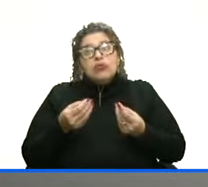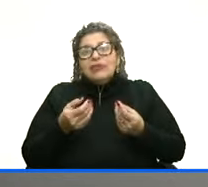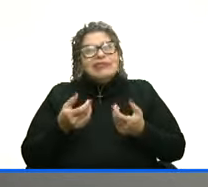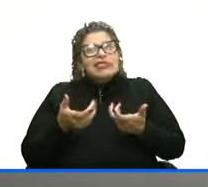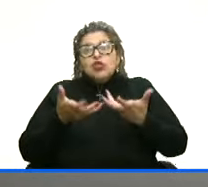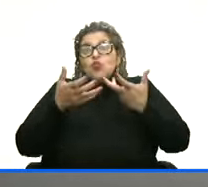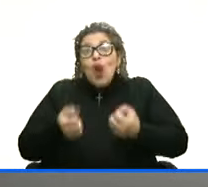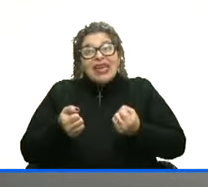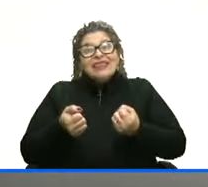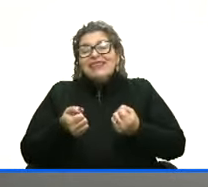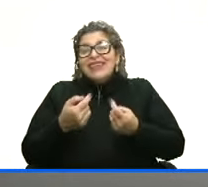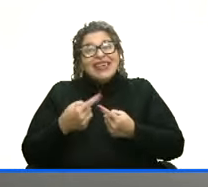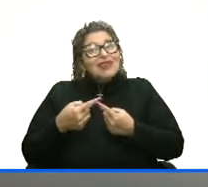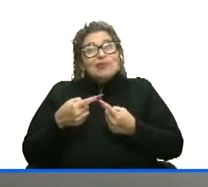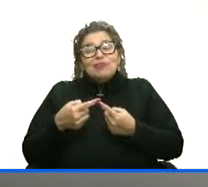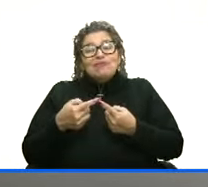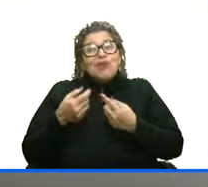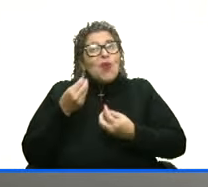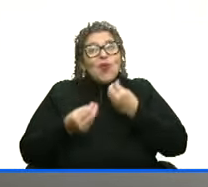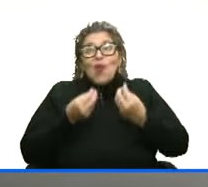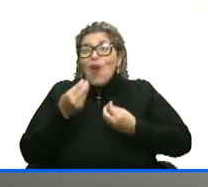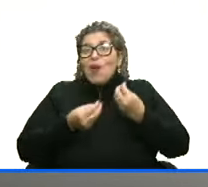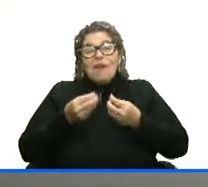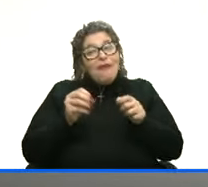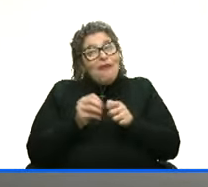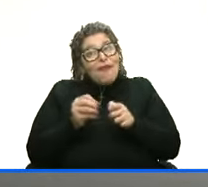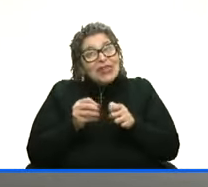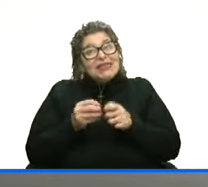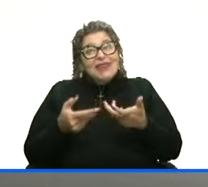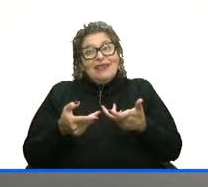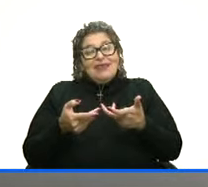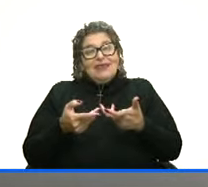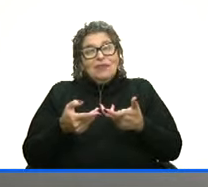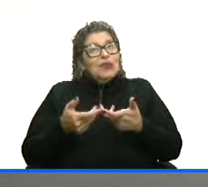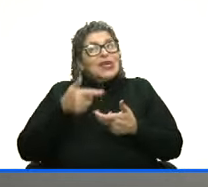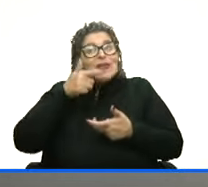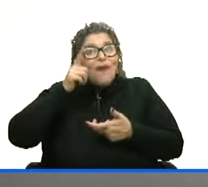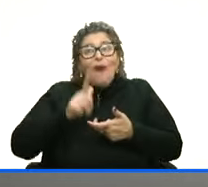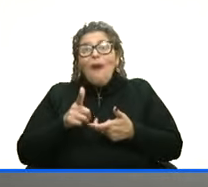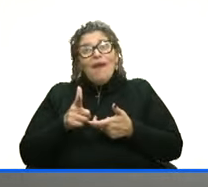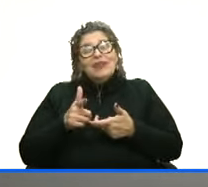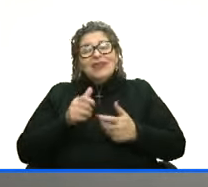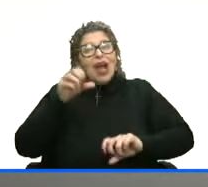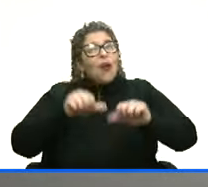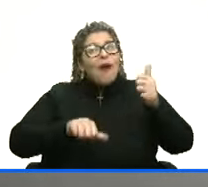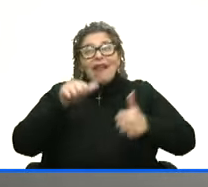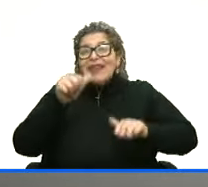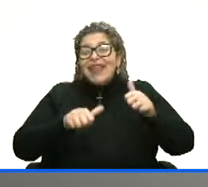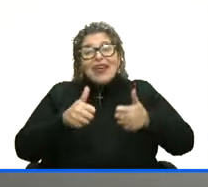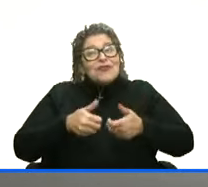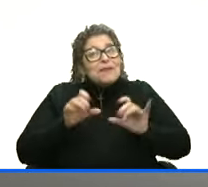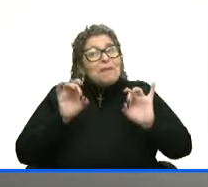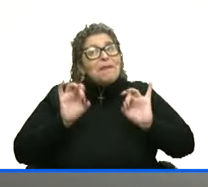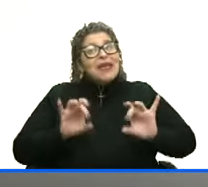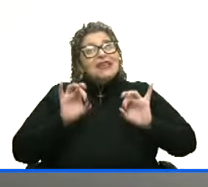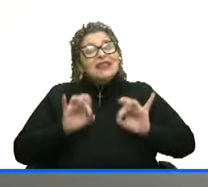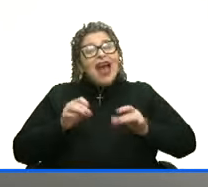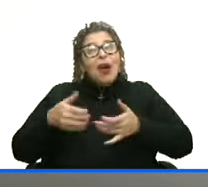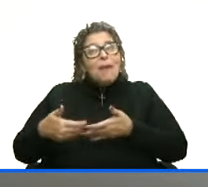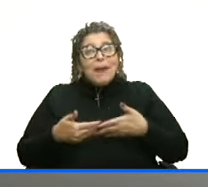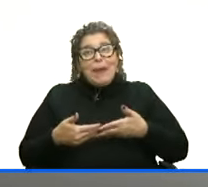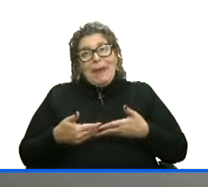isso, por não poder, eu acho que estou certa, né, Carol? Por não conseguir oferecer qualidade com o que nos